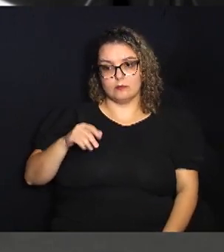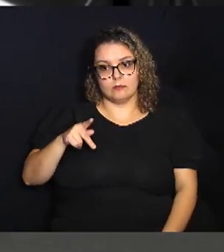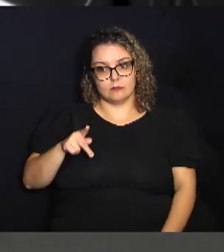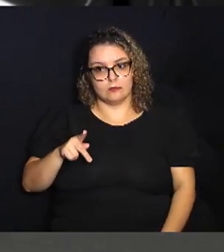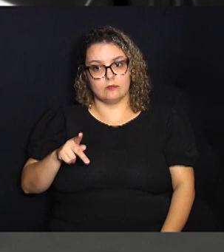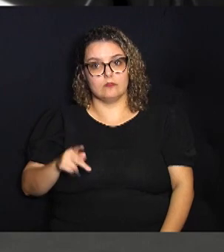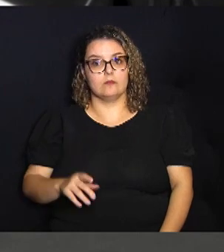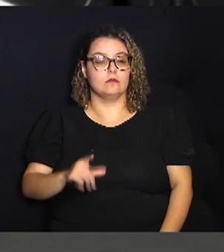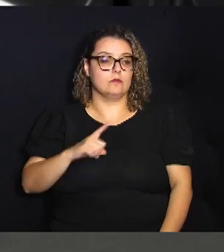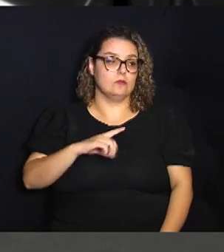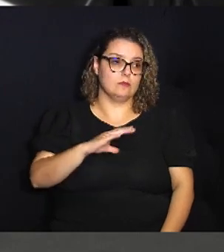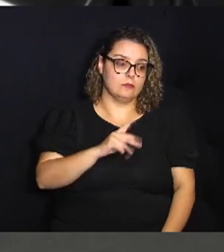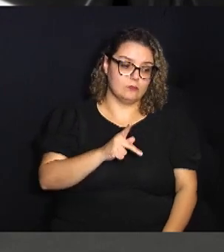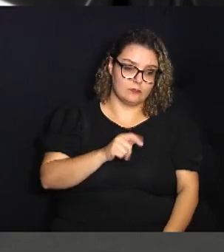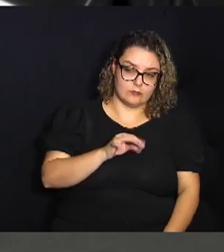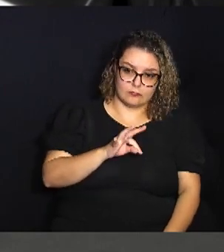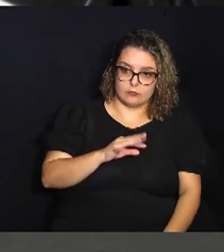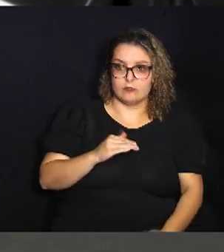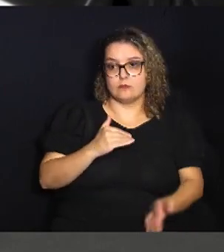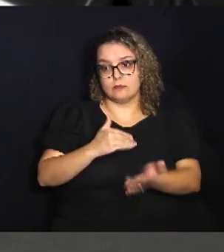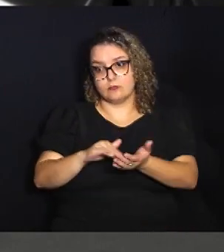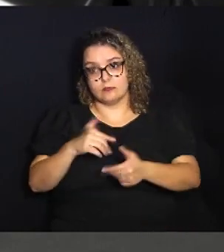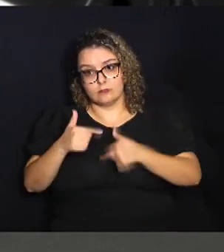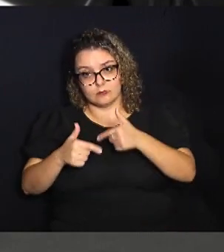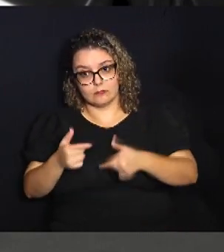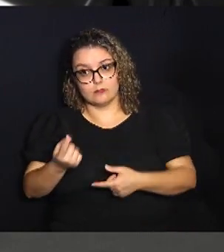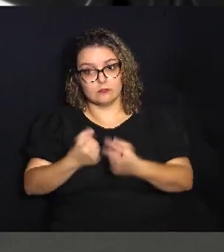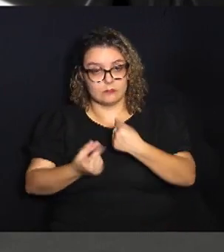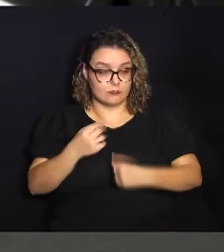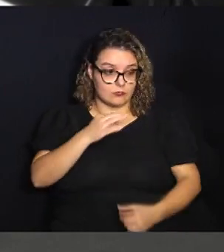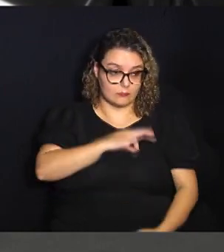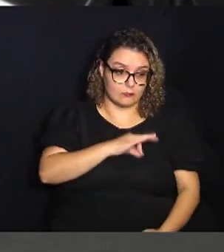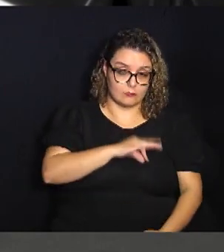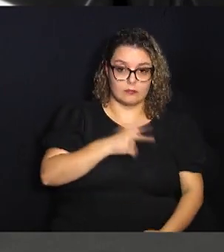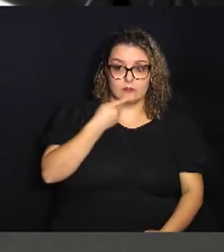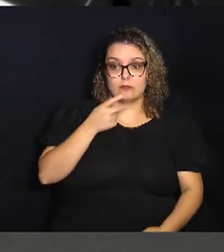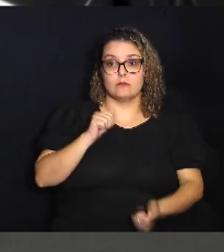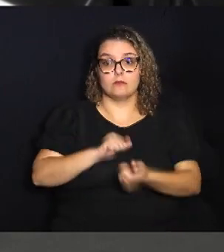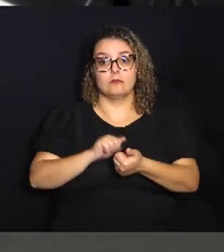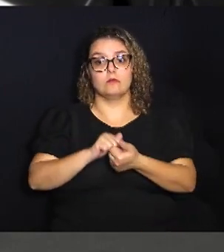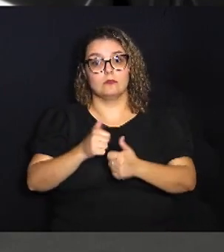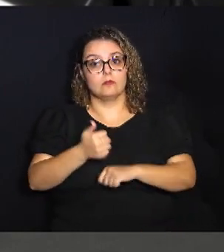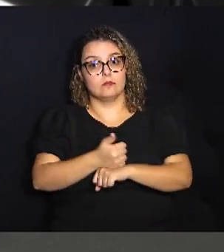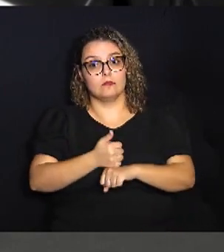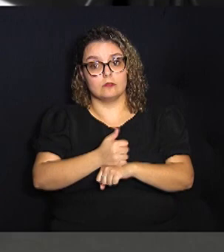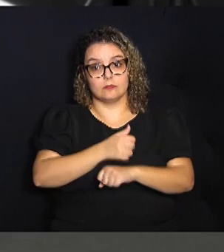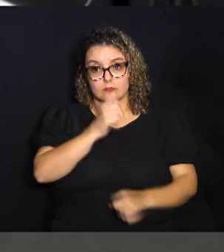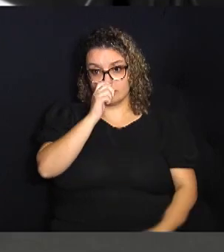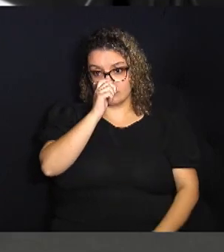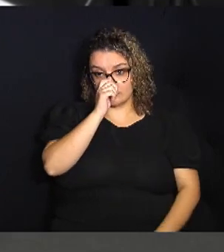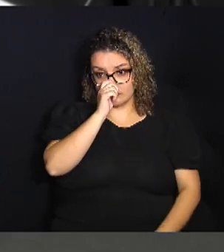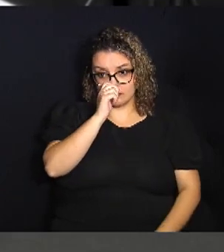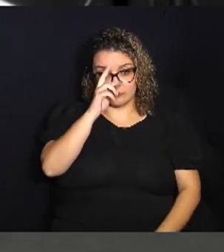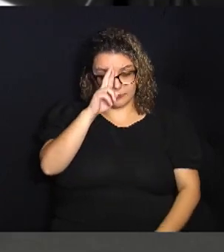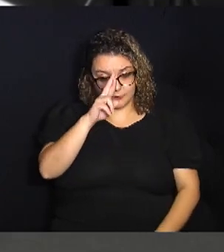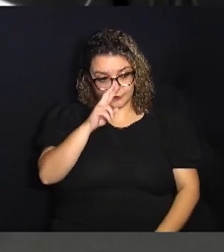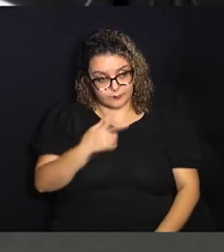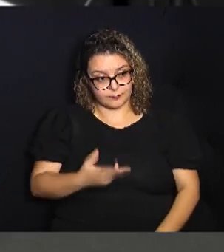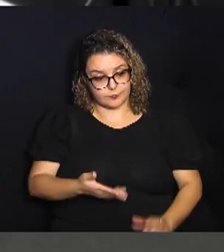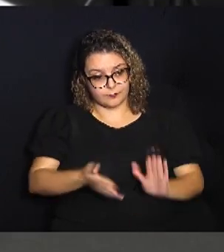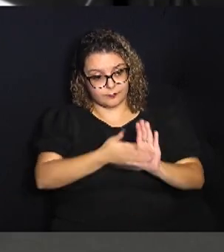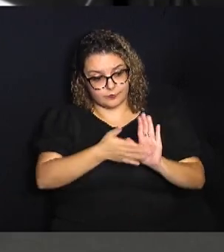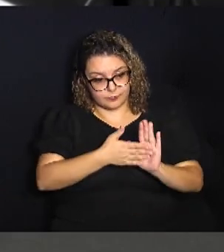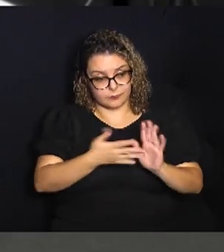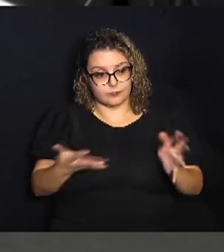a Secretaria de Trabalho e Renda, e sempre se fala muito em qualificação profissional. O senhor, a sua proposta traz justamente um programa